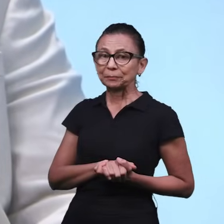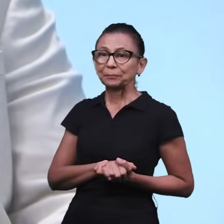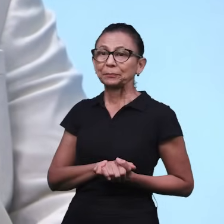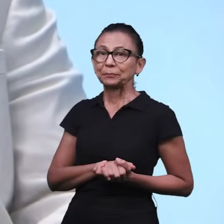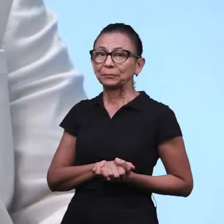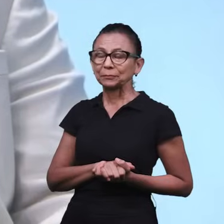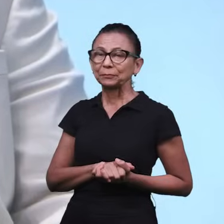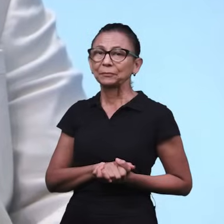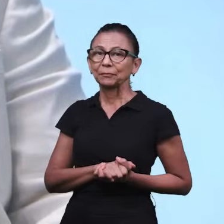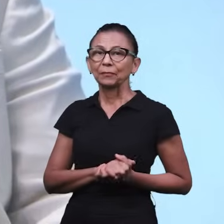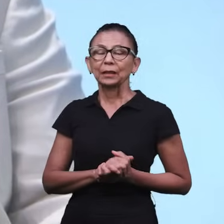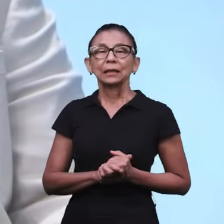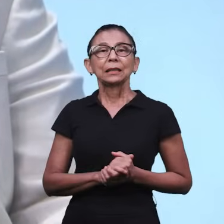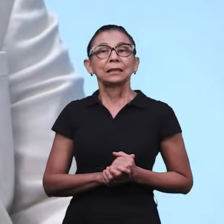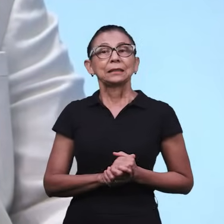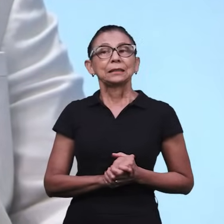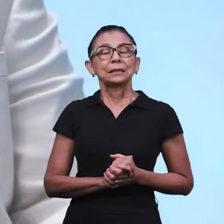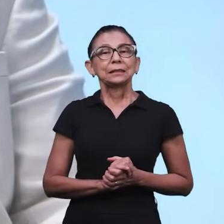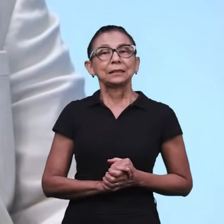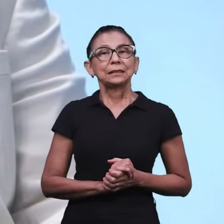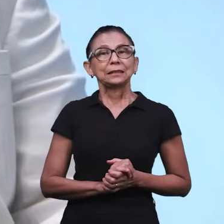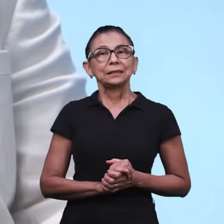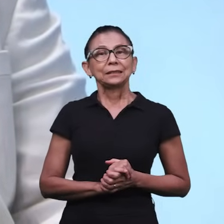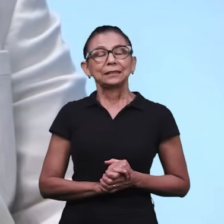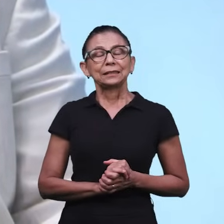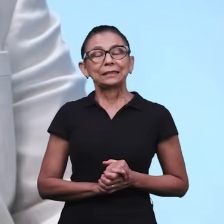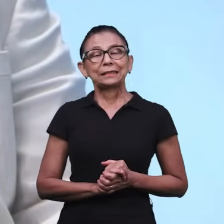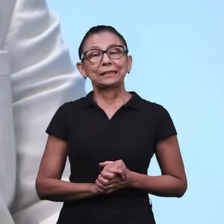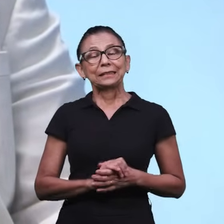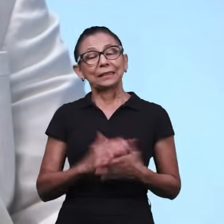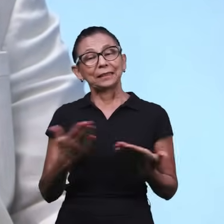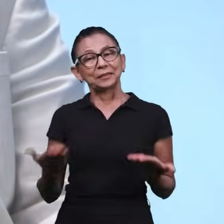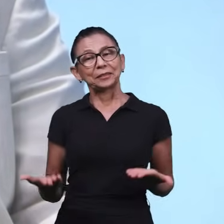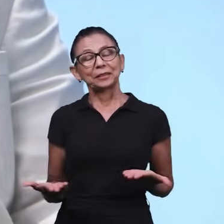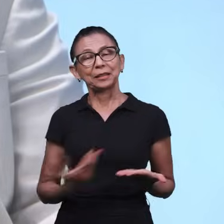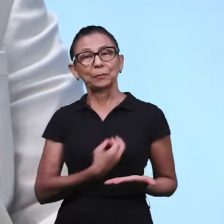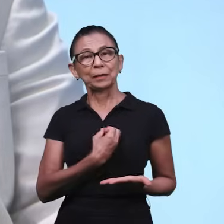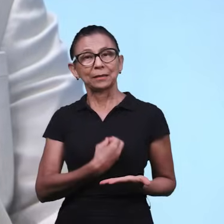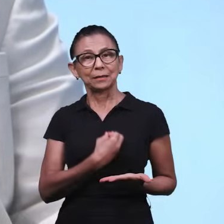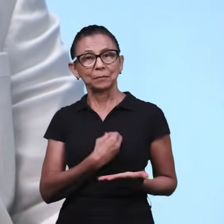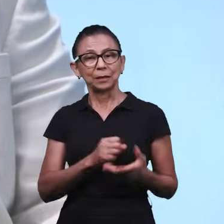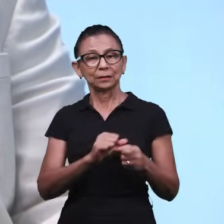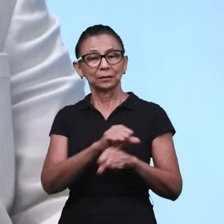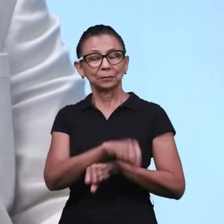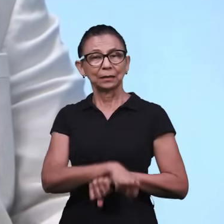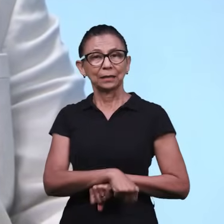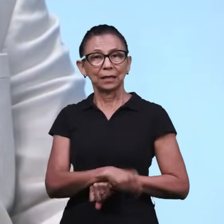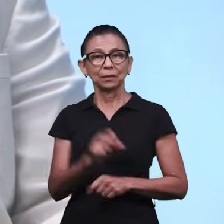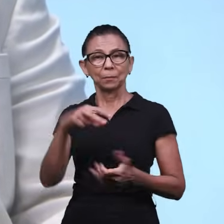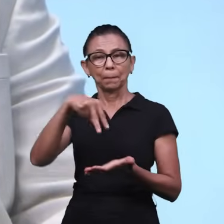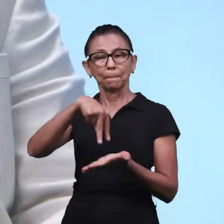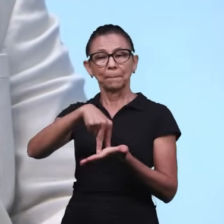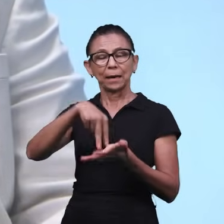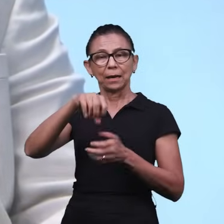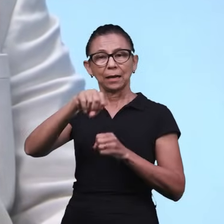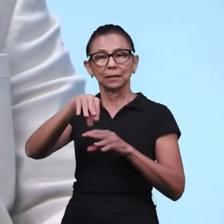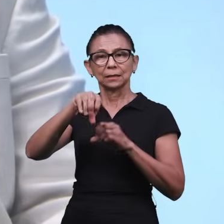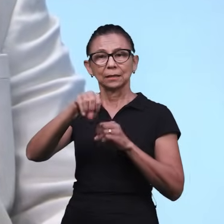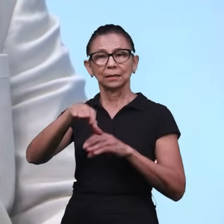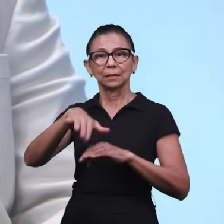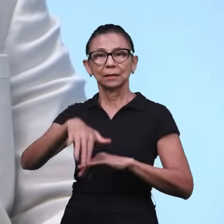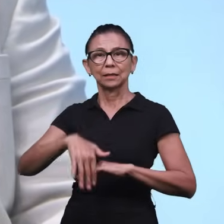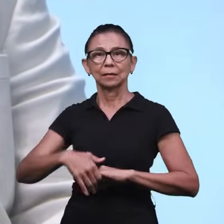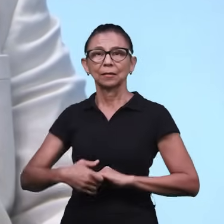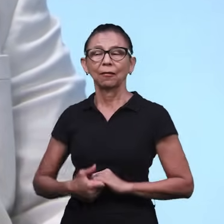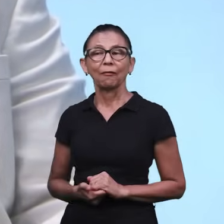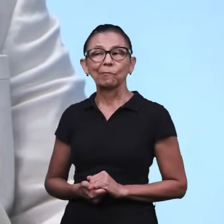ser? Ele não fica, ele não gosta de ficar. E aí nós fomos orar. Ali no seminário de crianças intermediárias e adolescentes, foi a primeira vez